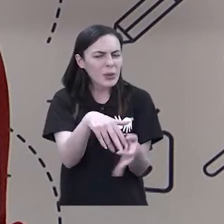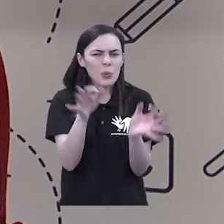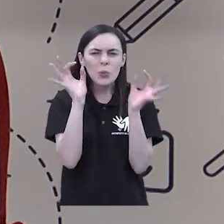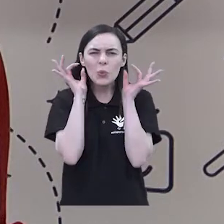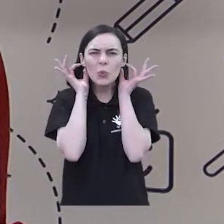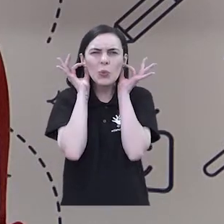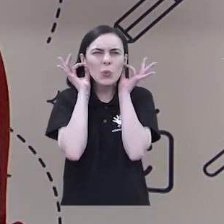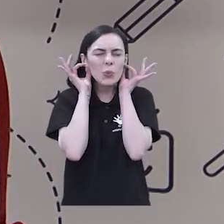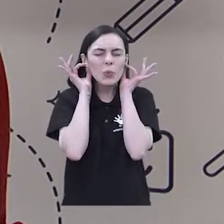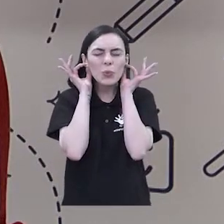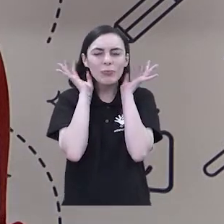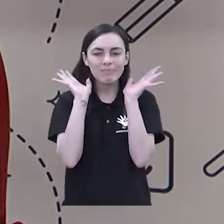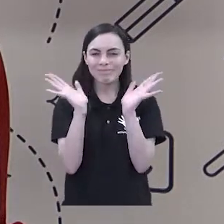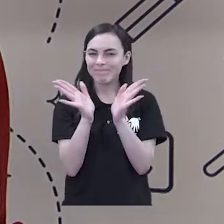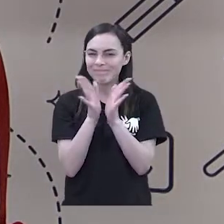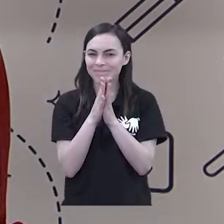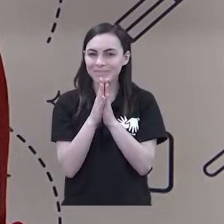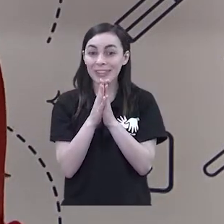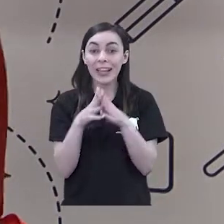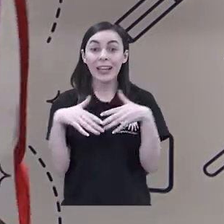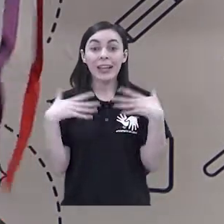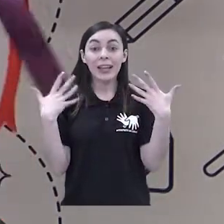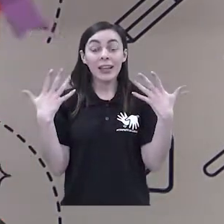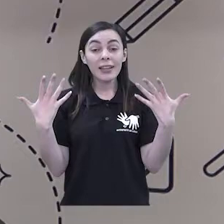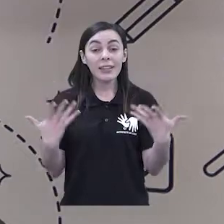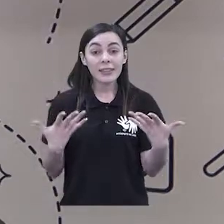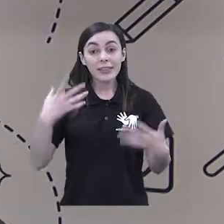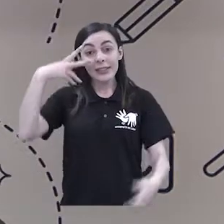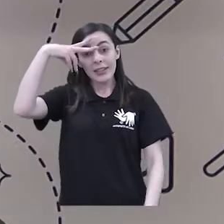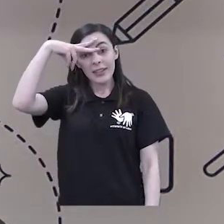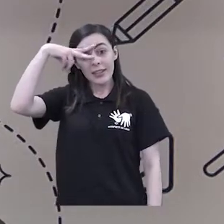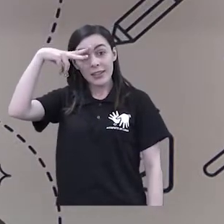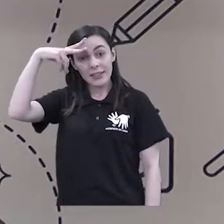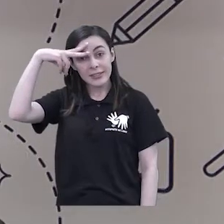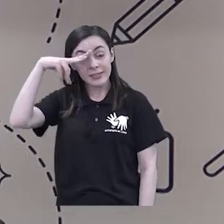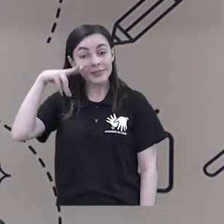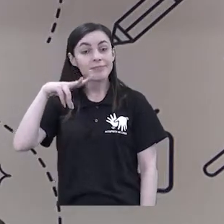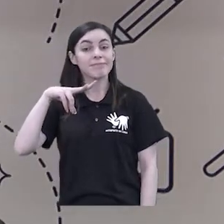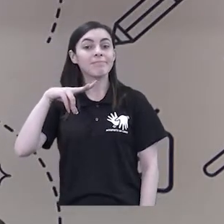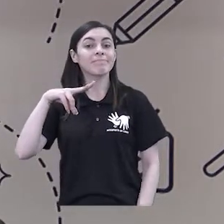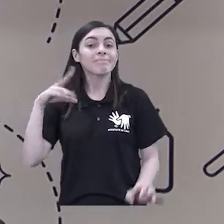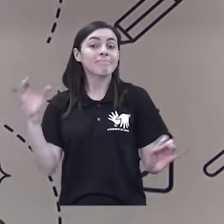foram excelentes. Mas então, a nossa história